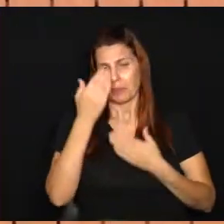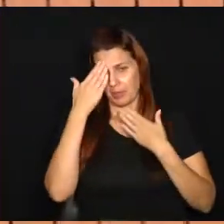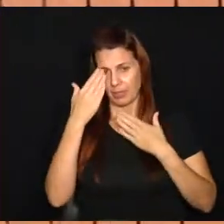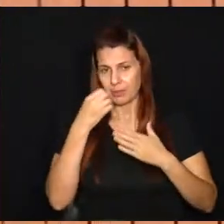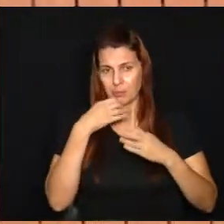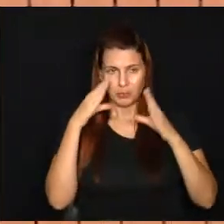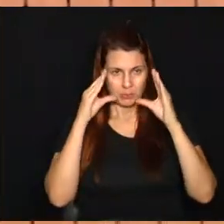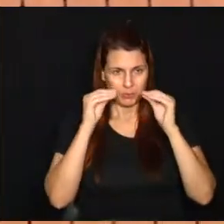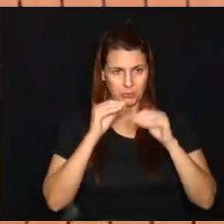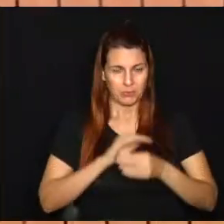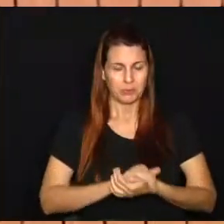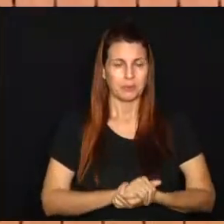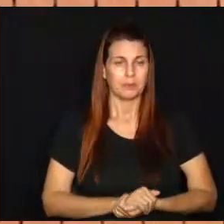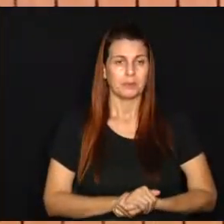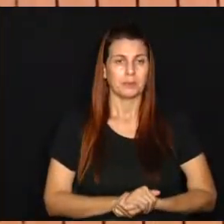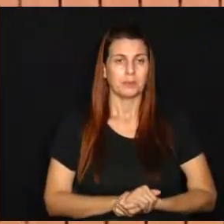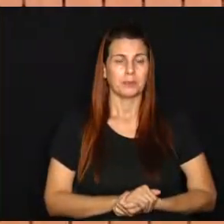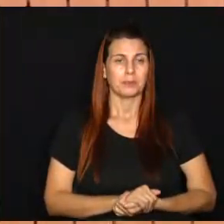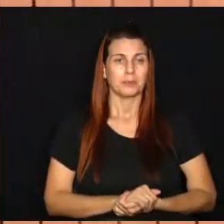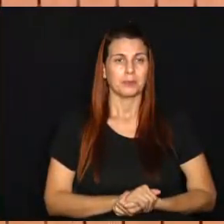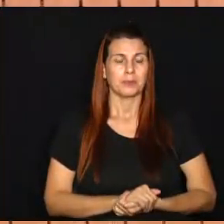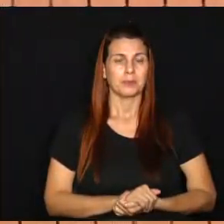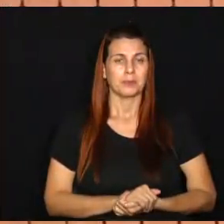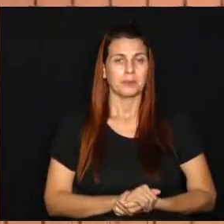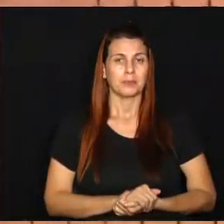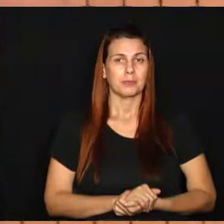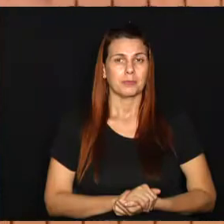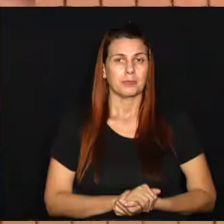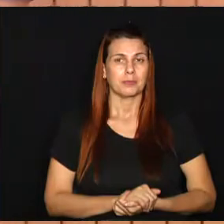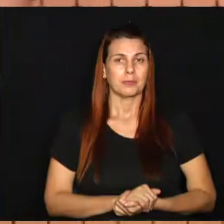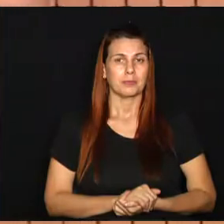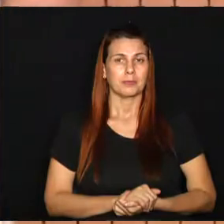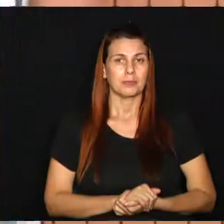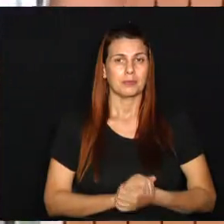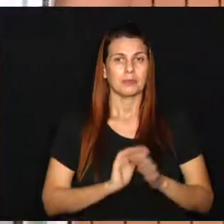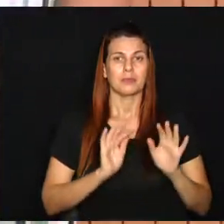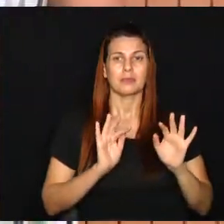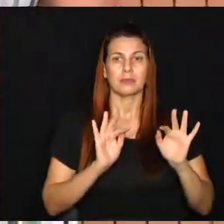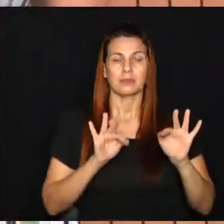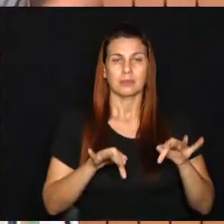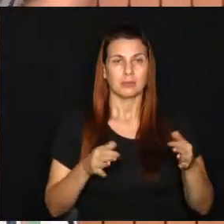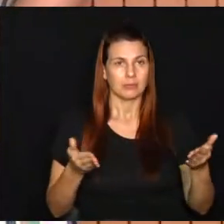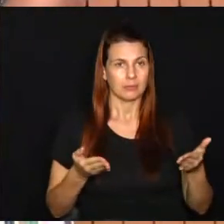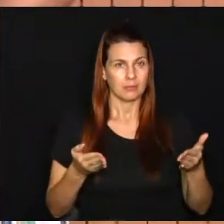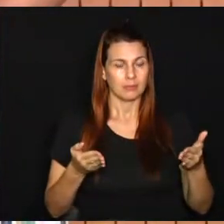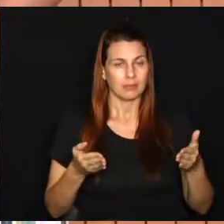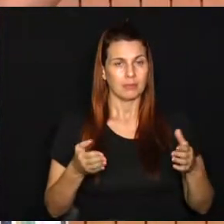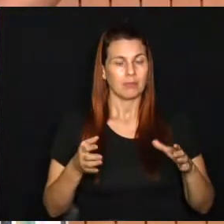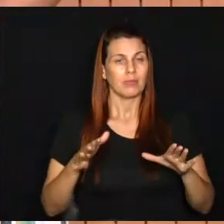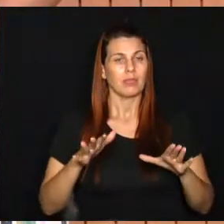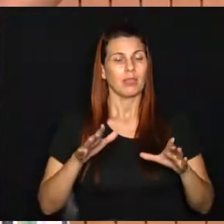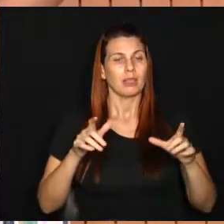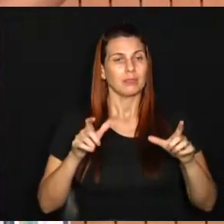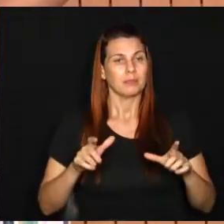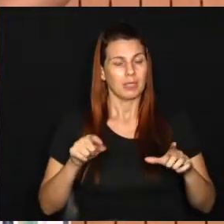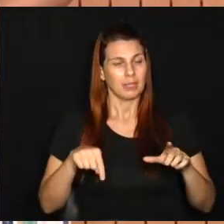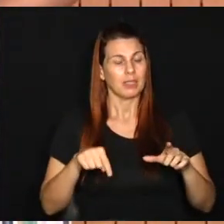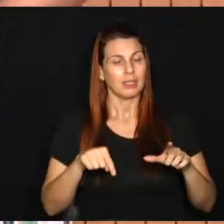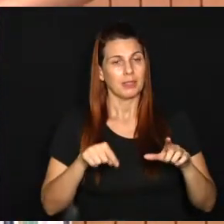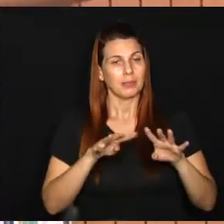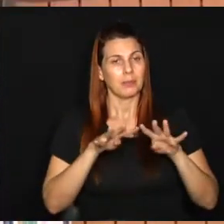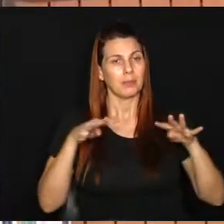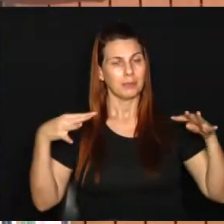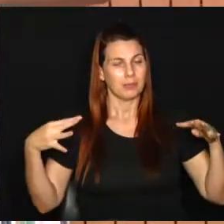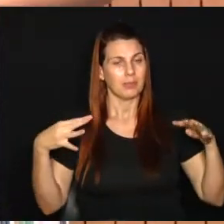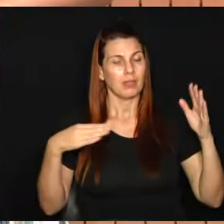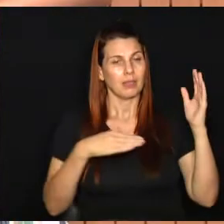boa noite. Boa noite. E nós encerramos aqui na sala Silvia Pascoal, no plenarinho da Câmara